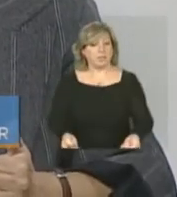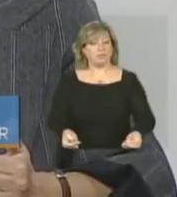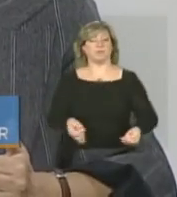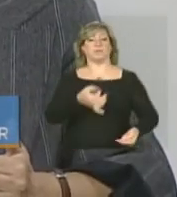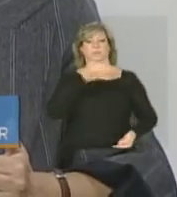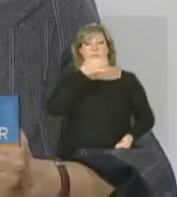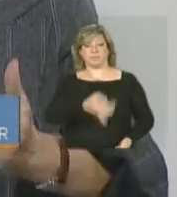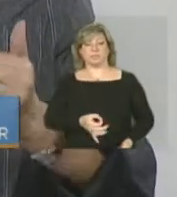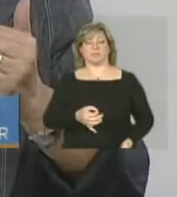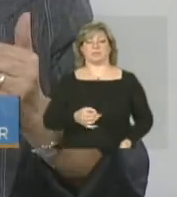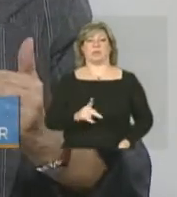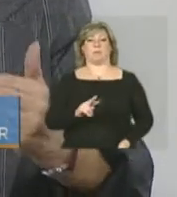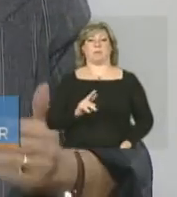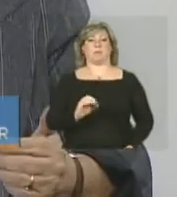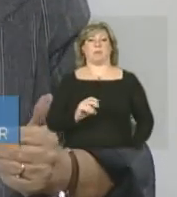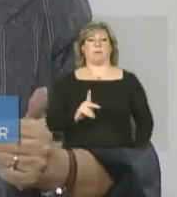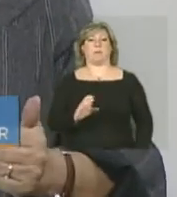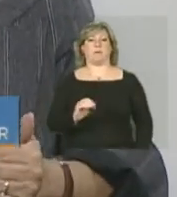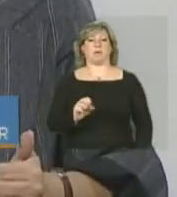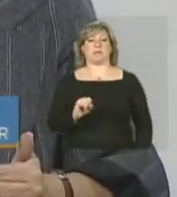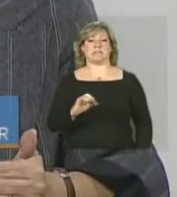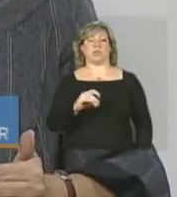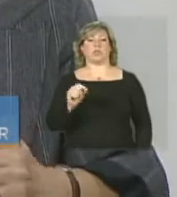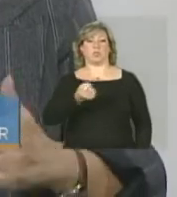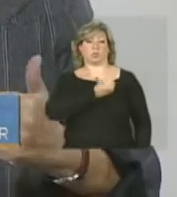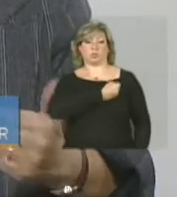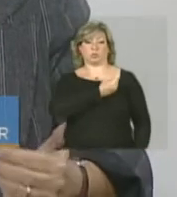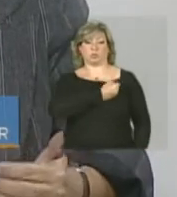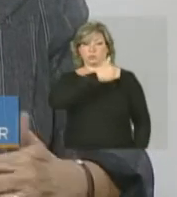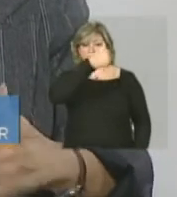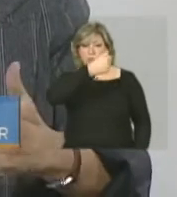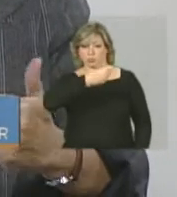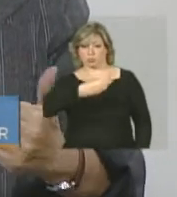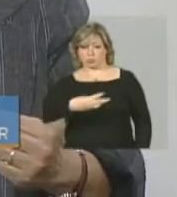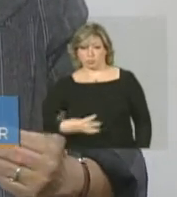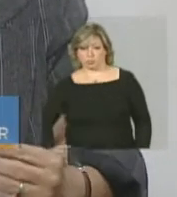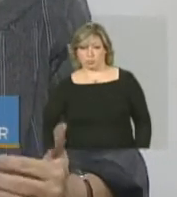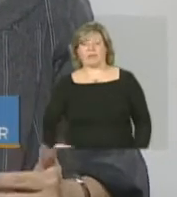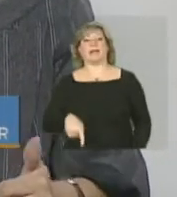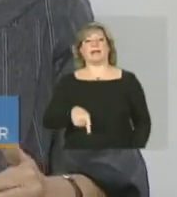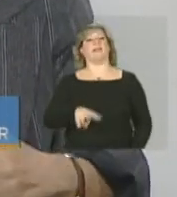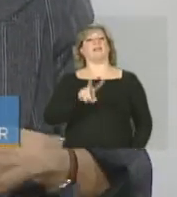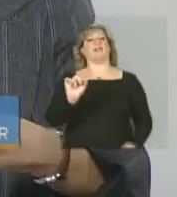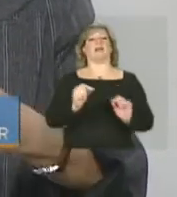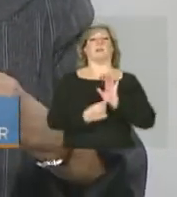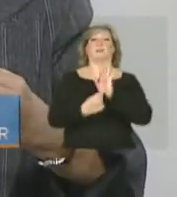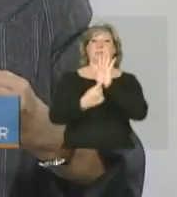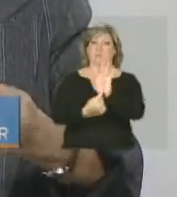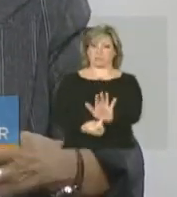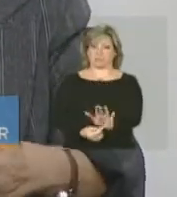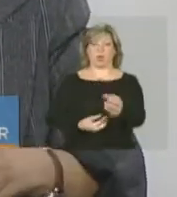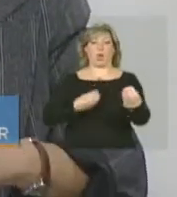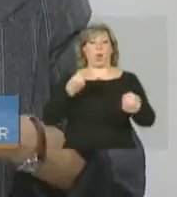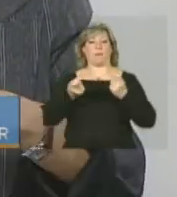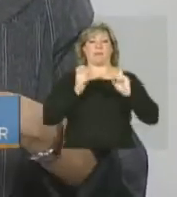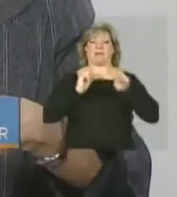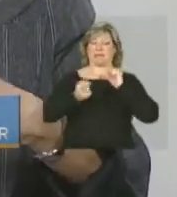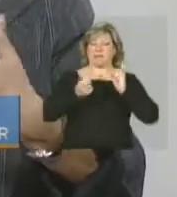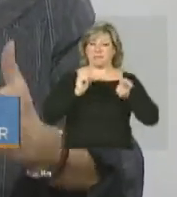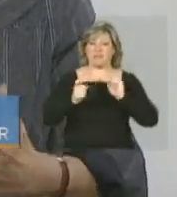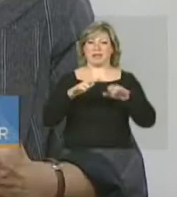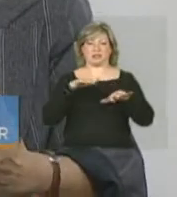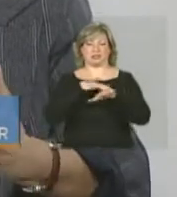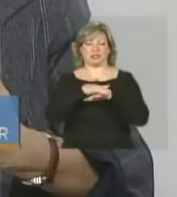proposições. Essas proposições são numeradas. Elas é que serão objeto do debate,